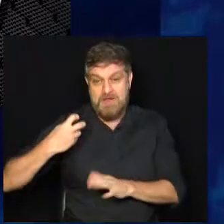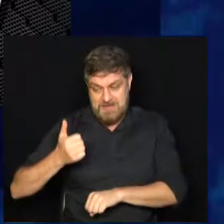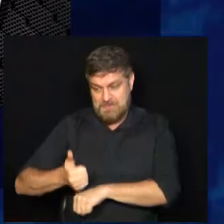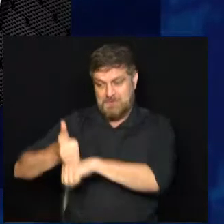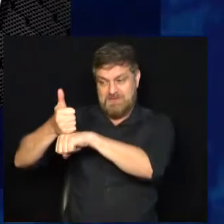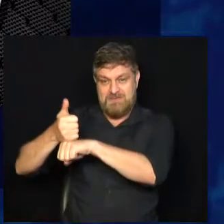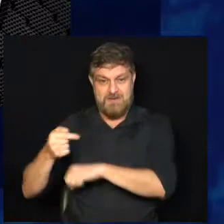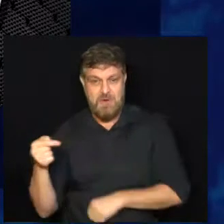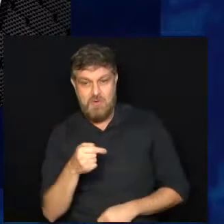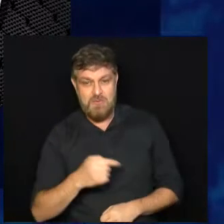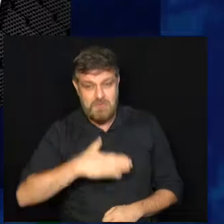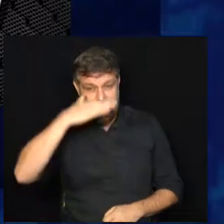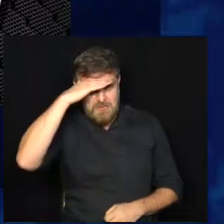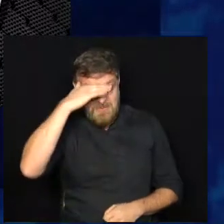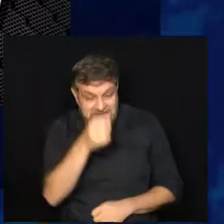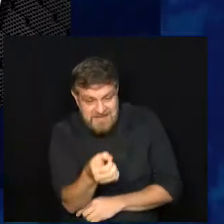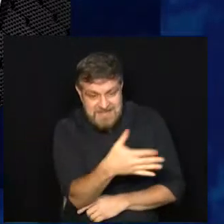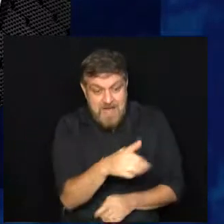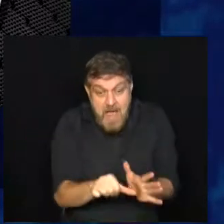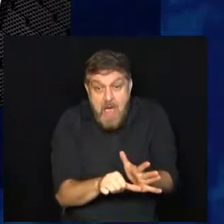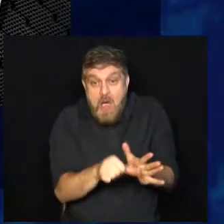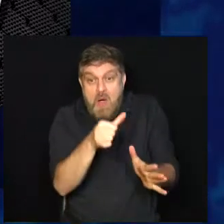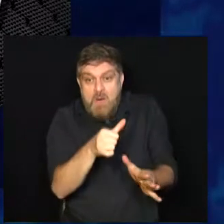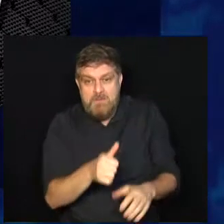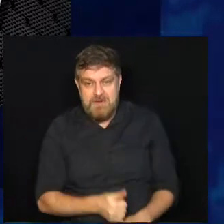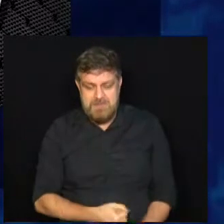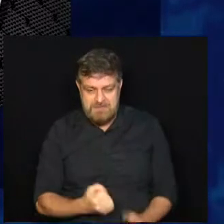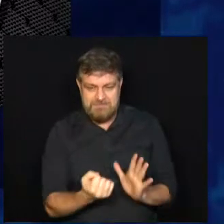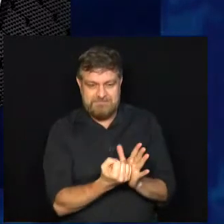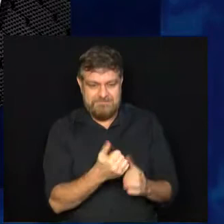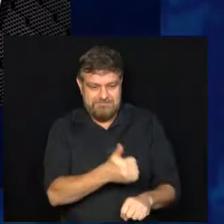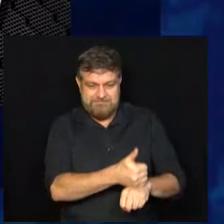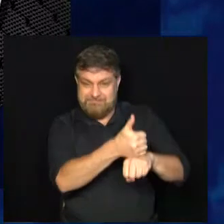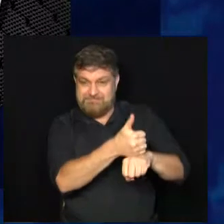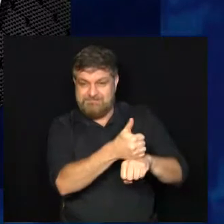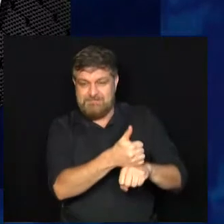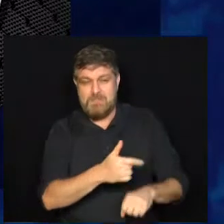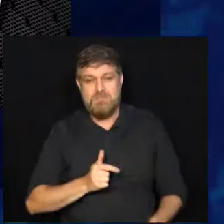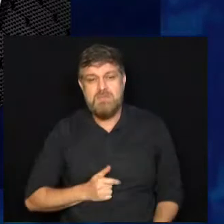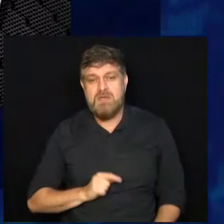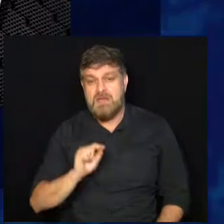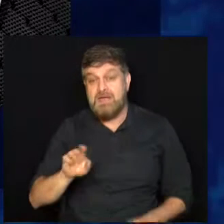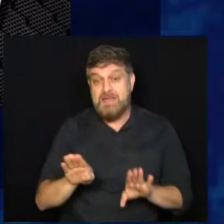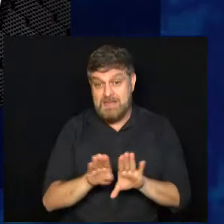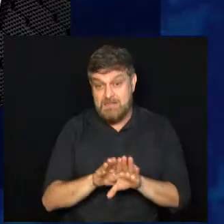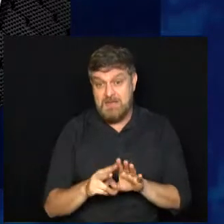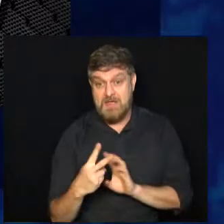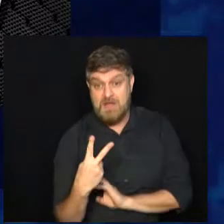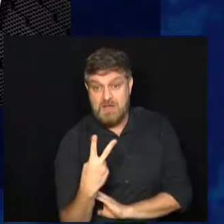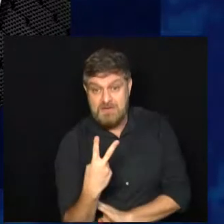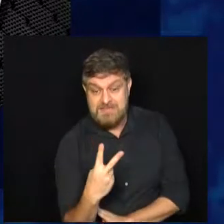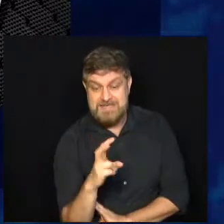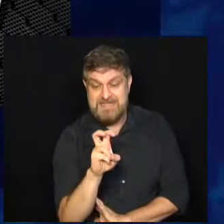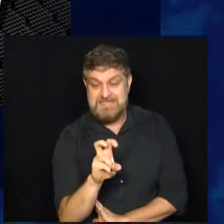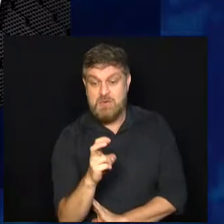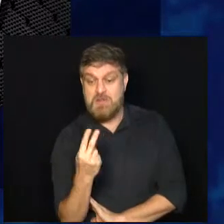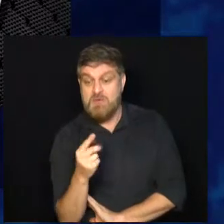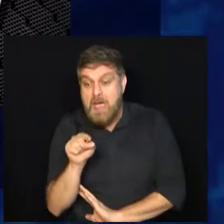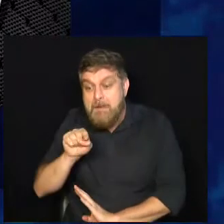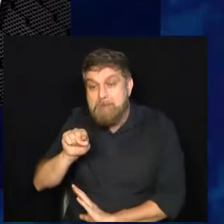Novo Horizontino em busca do 1º título do interior, e este campeão leva R$252